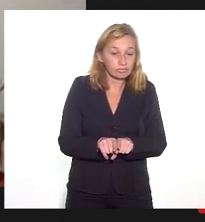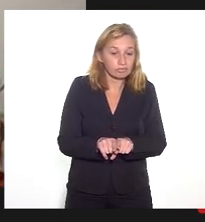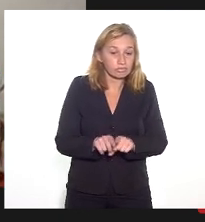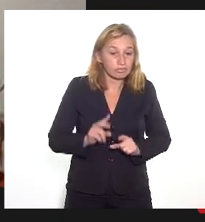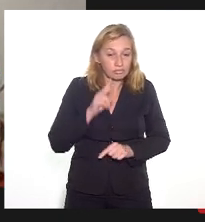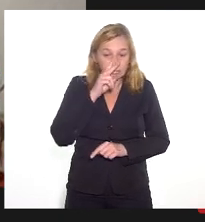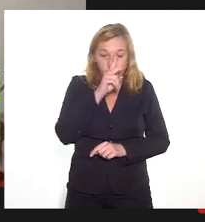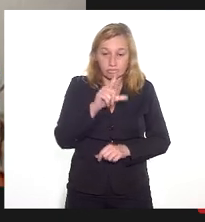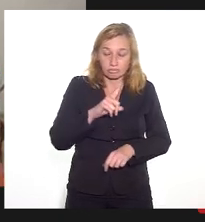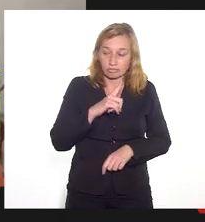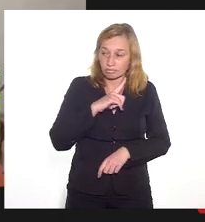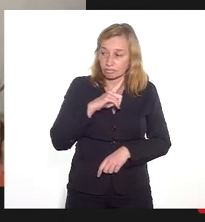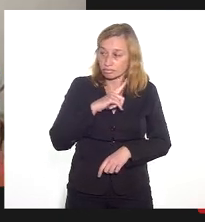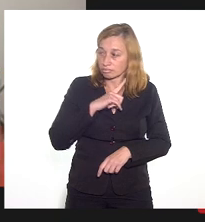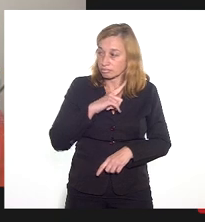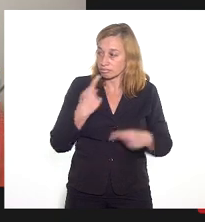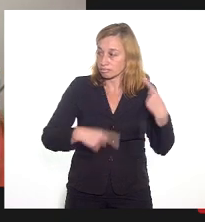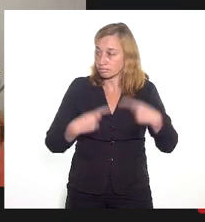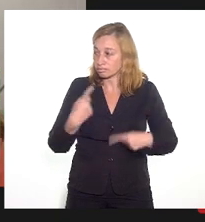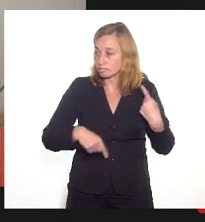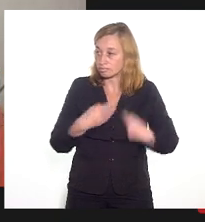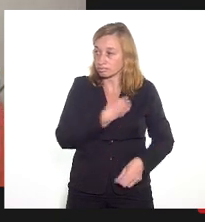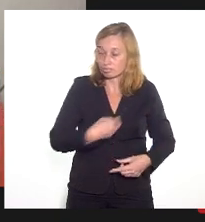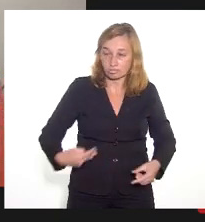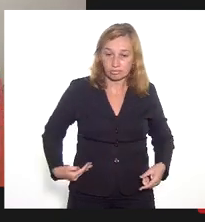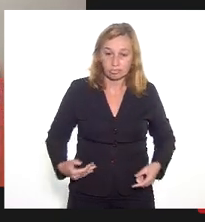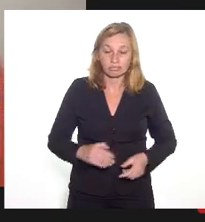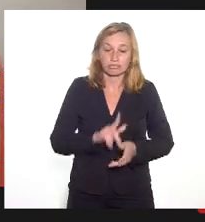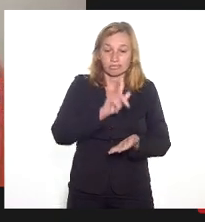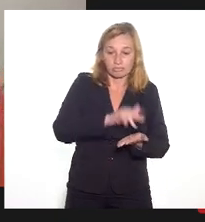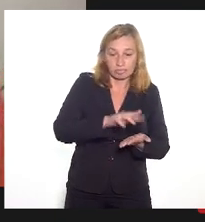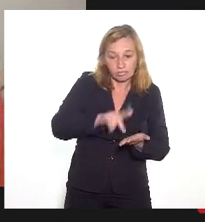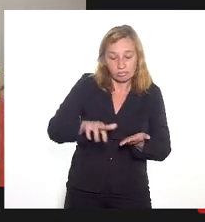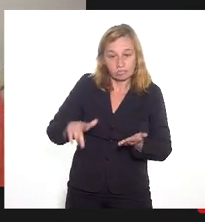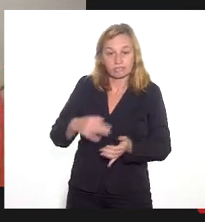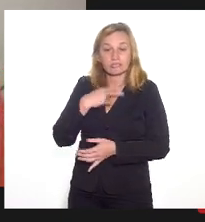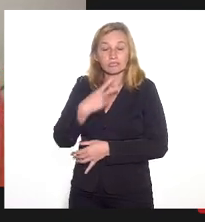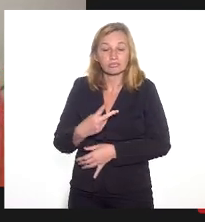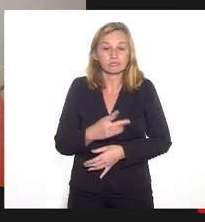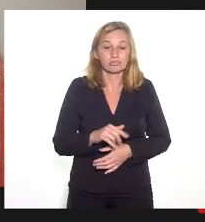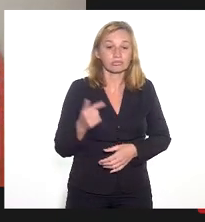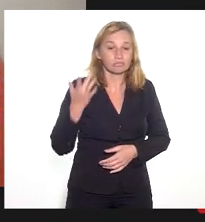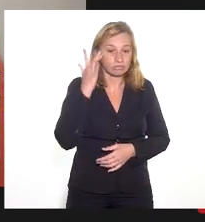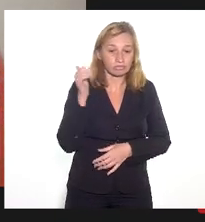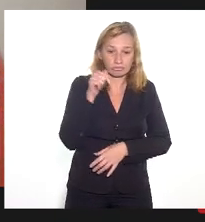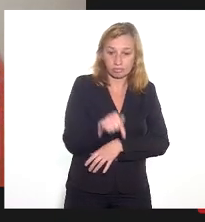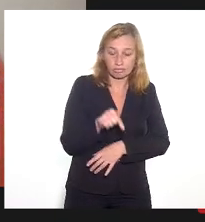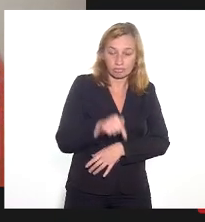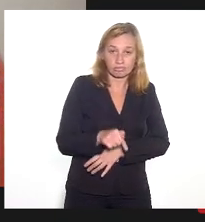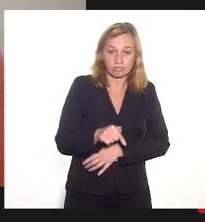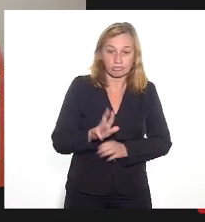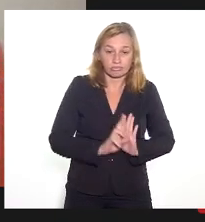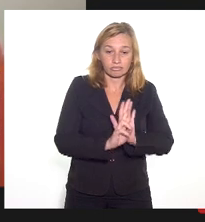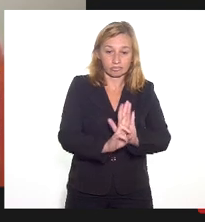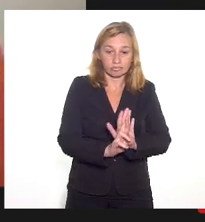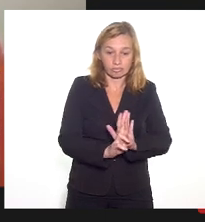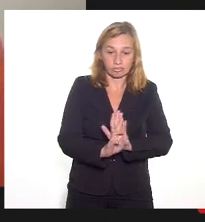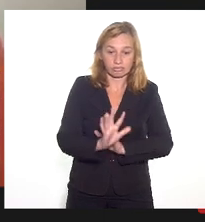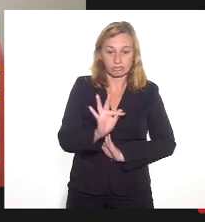tange às políticas públicas para a diversidade de vozes. Eu acho que aqui, quando temos representantes